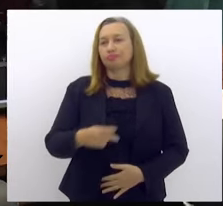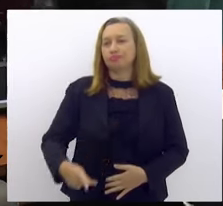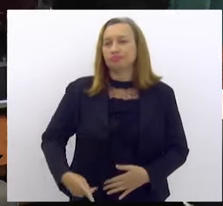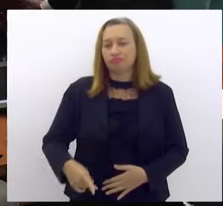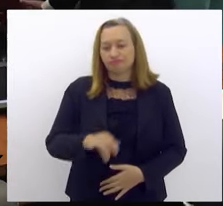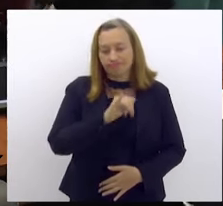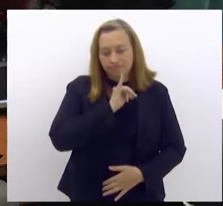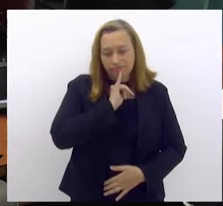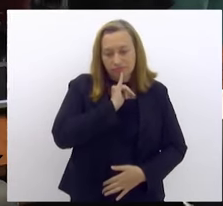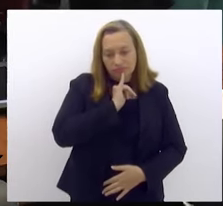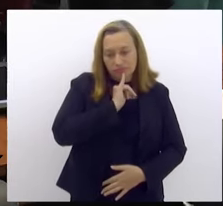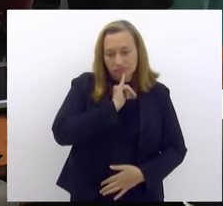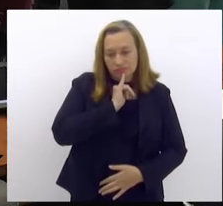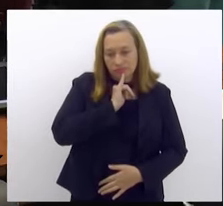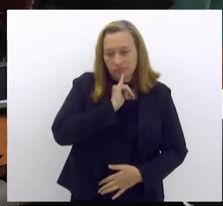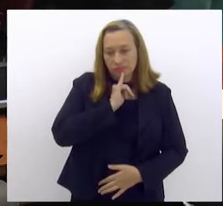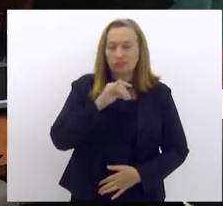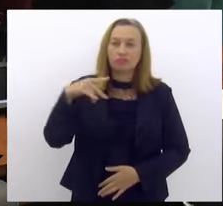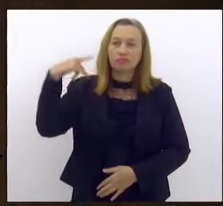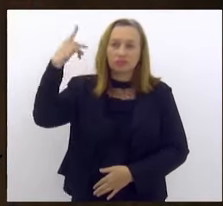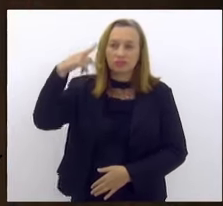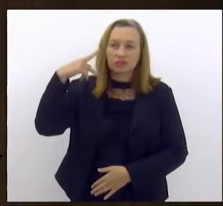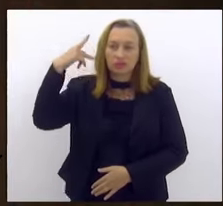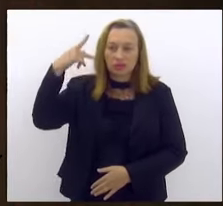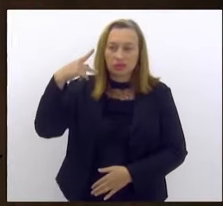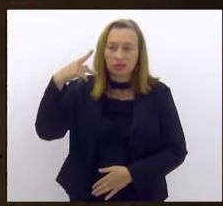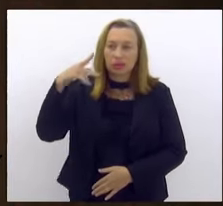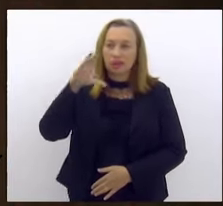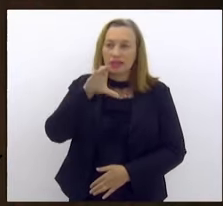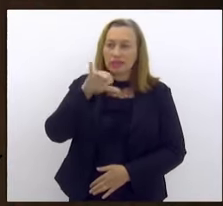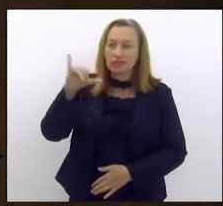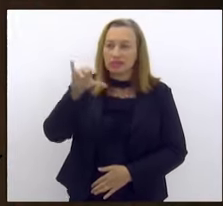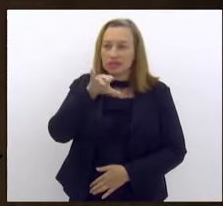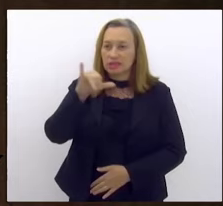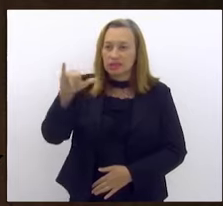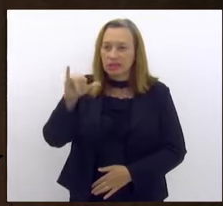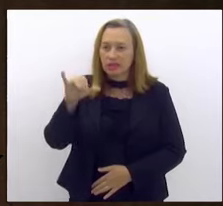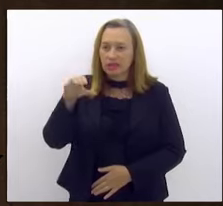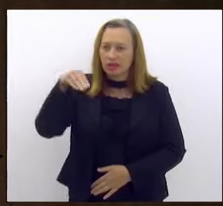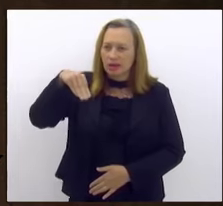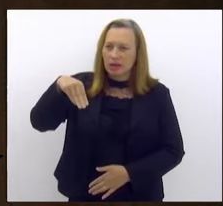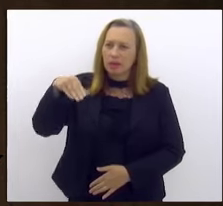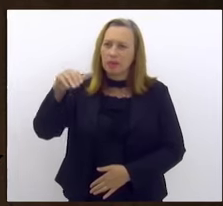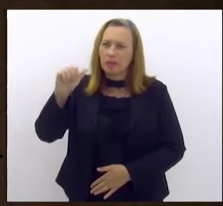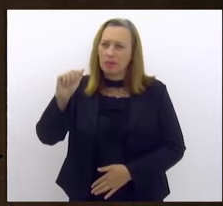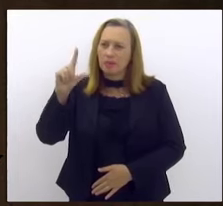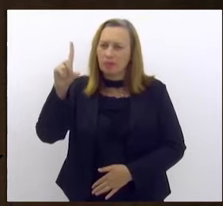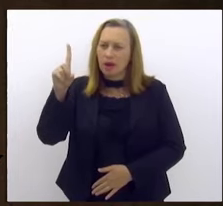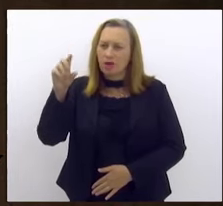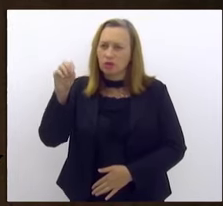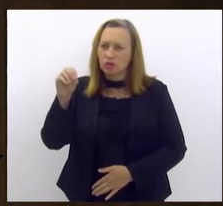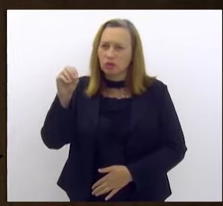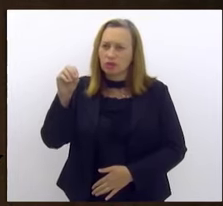infelizmente, vereador Cici Maldonado, do PL, teve sua vida